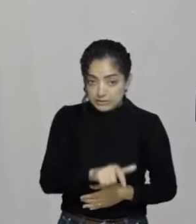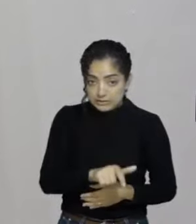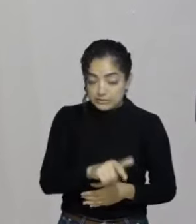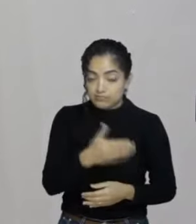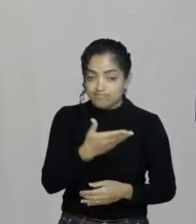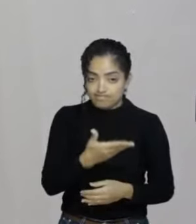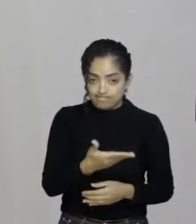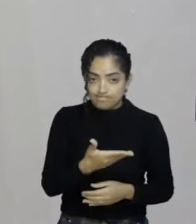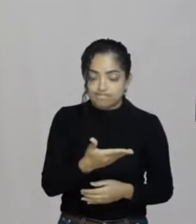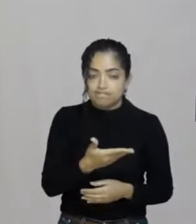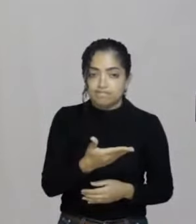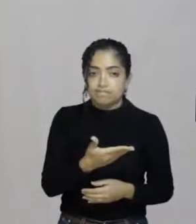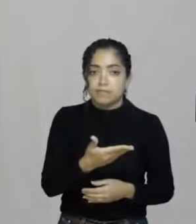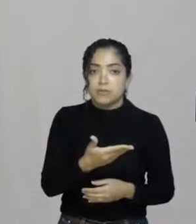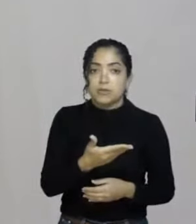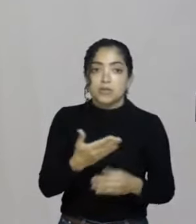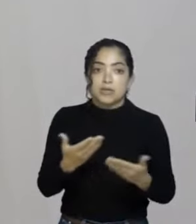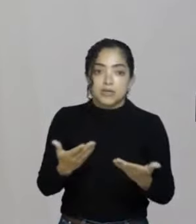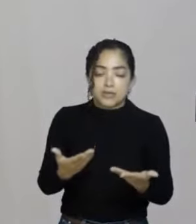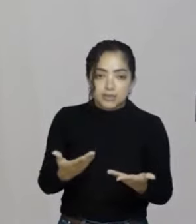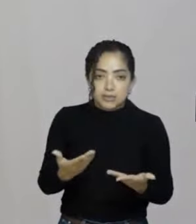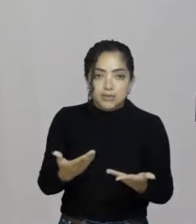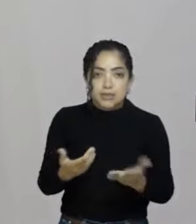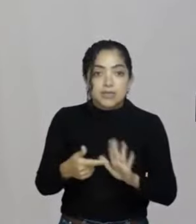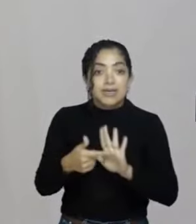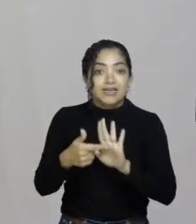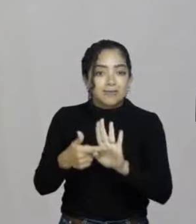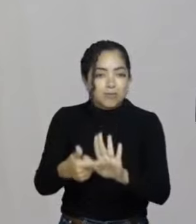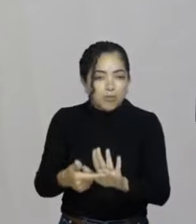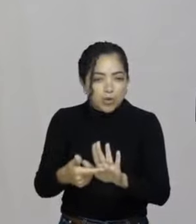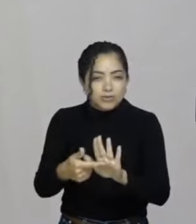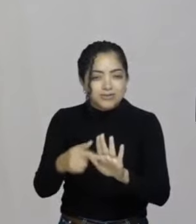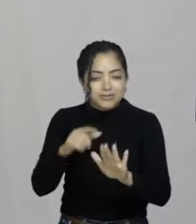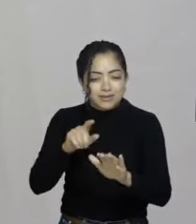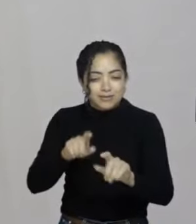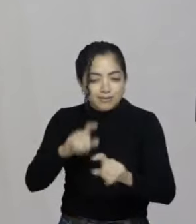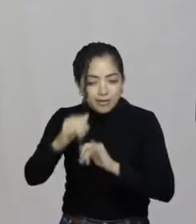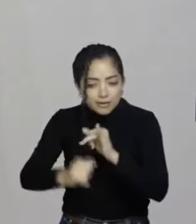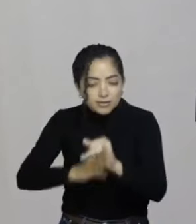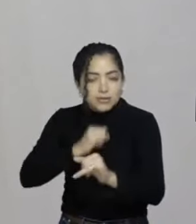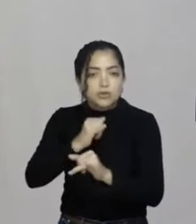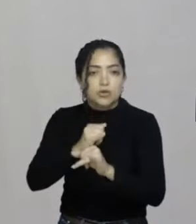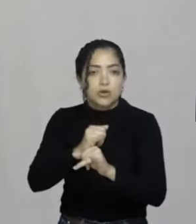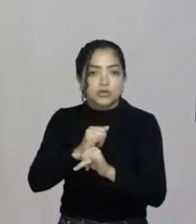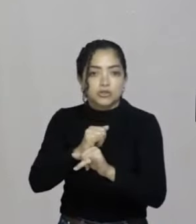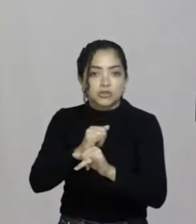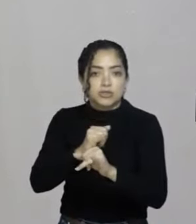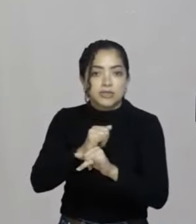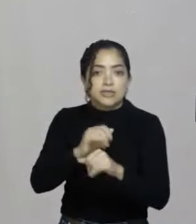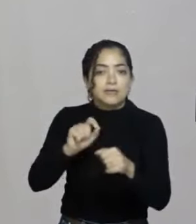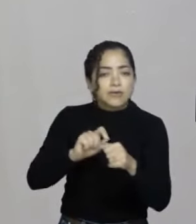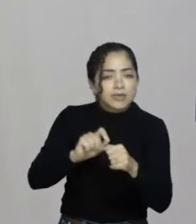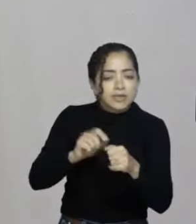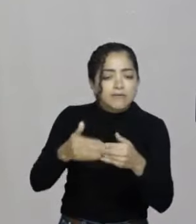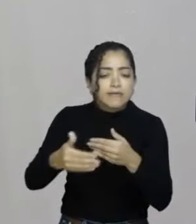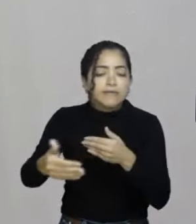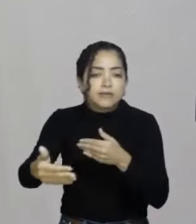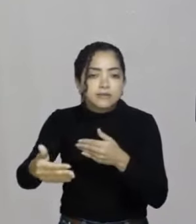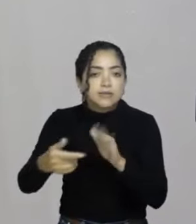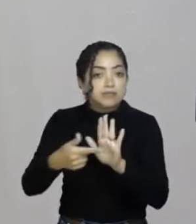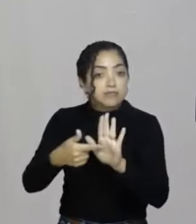chamar ele dá sinais na internet de que ele vai promover algum tipo de barbaridade dessa uma